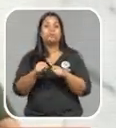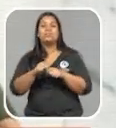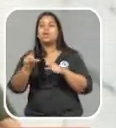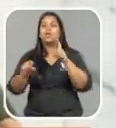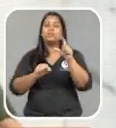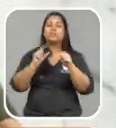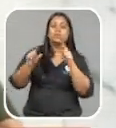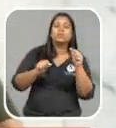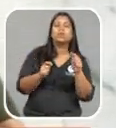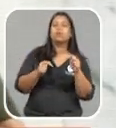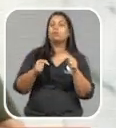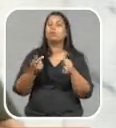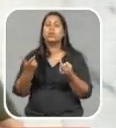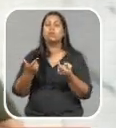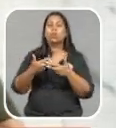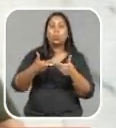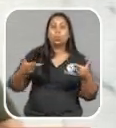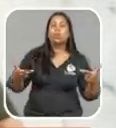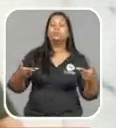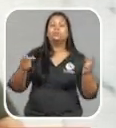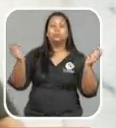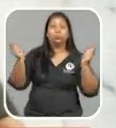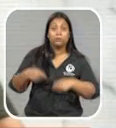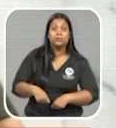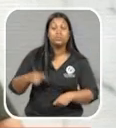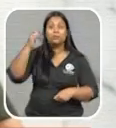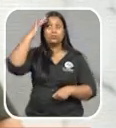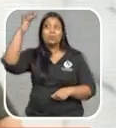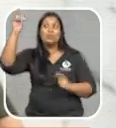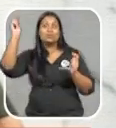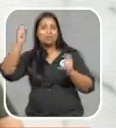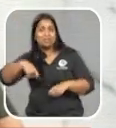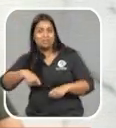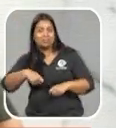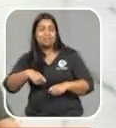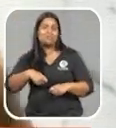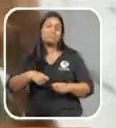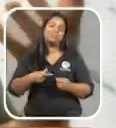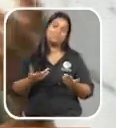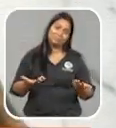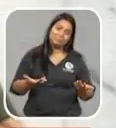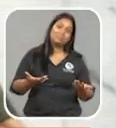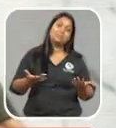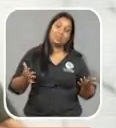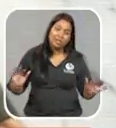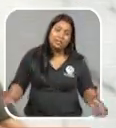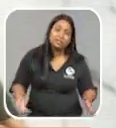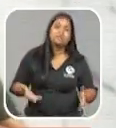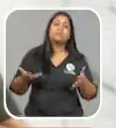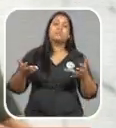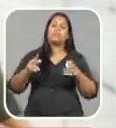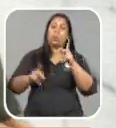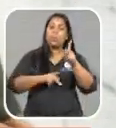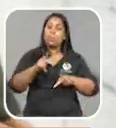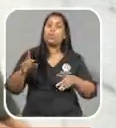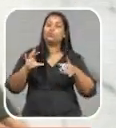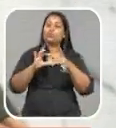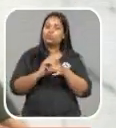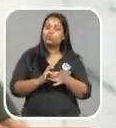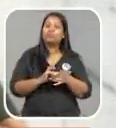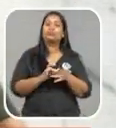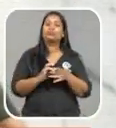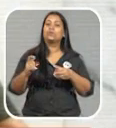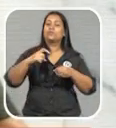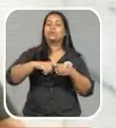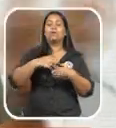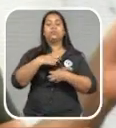utopias possíveis e intensificar essa aproximação com o povo, recuperar um pouco o sentimento de pertencimento